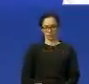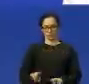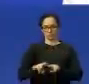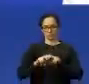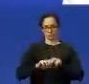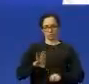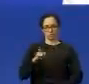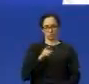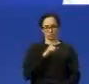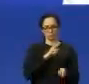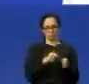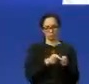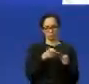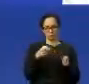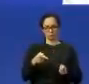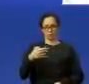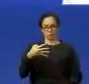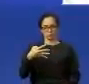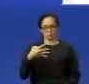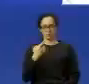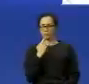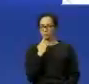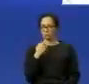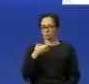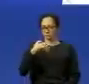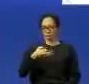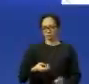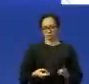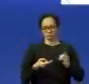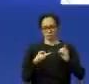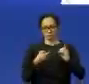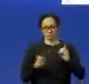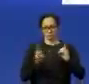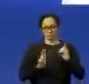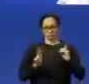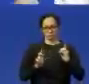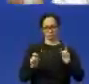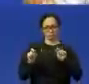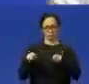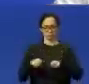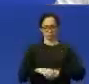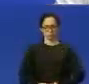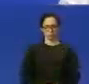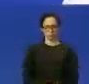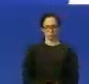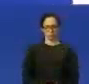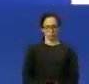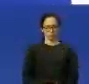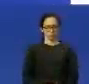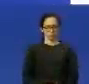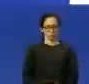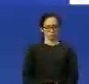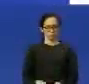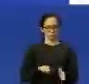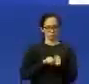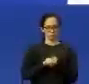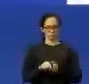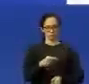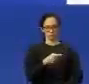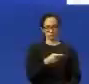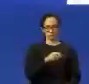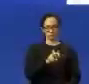que está no intervalo 4. Portanto, resposta D, a questão número 156.